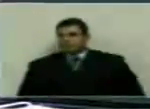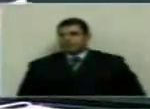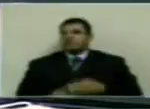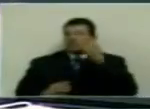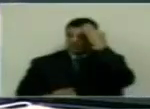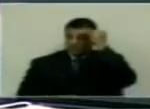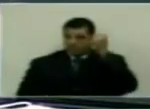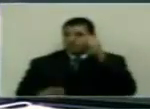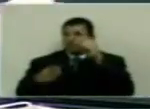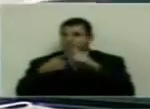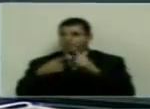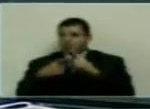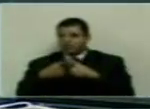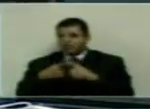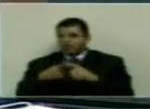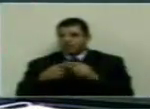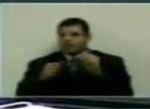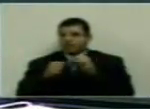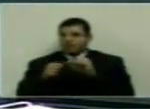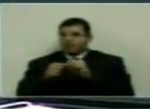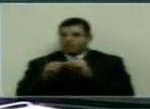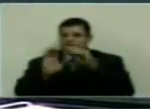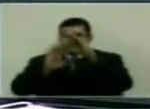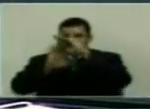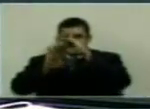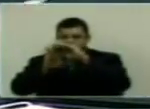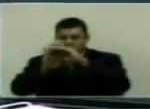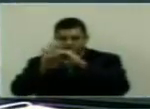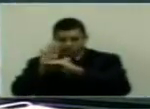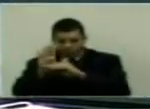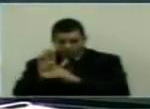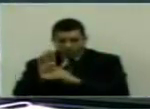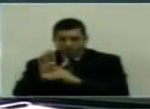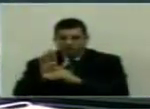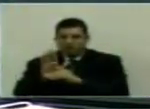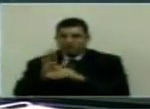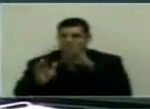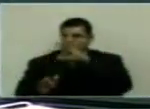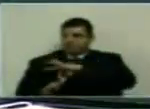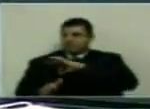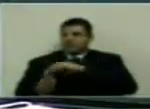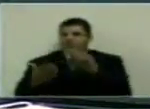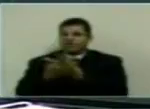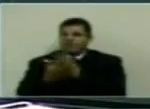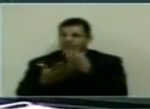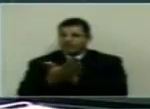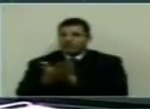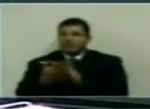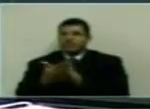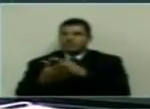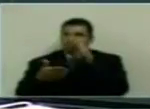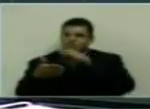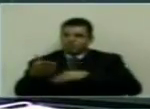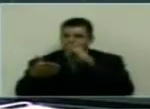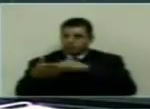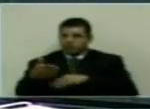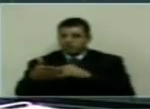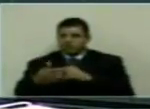Sabe por quê? Porque fizeram a licitação e publicaram o salário errado no edital, deputado Marco